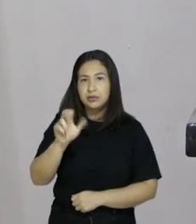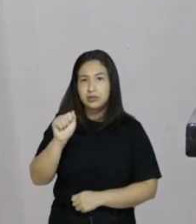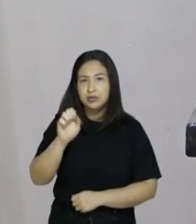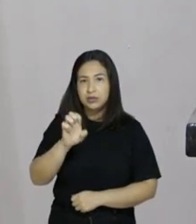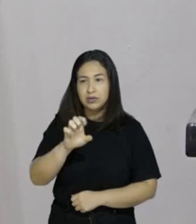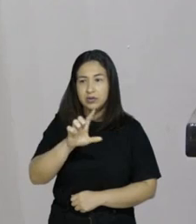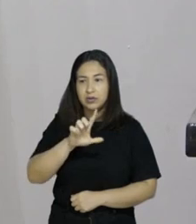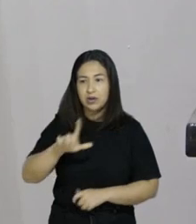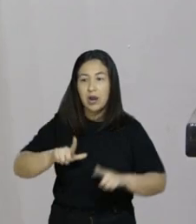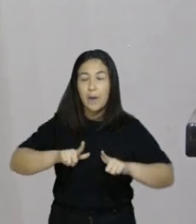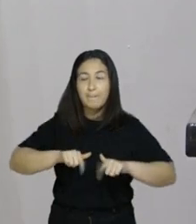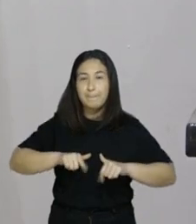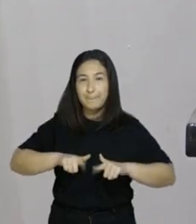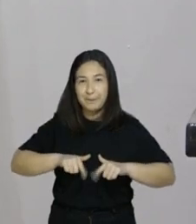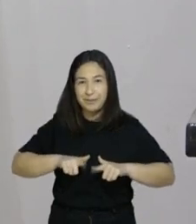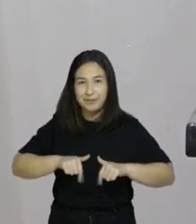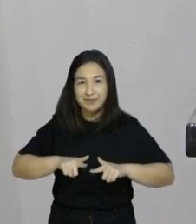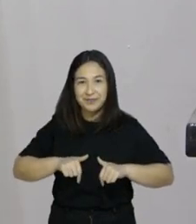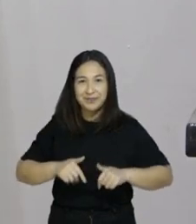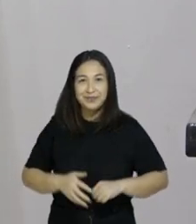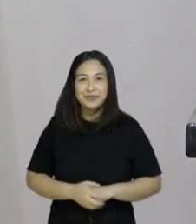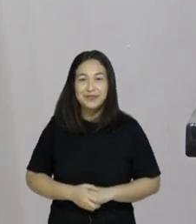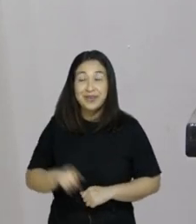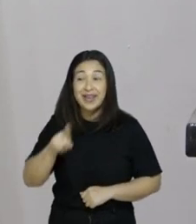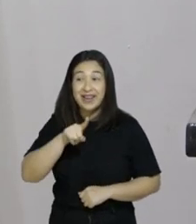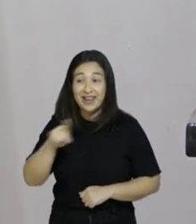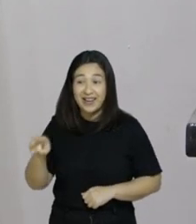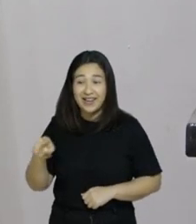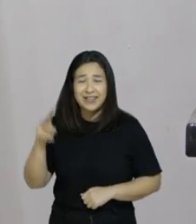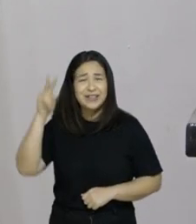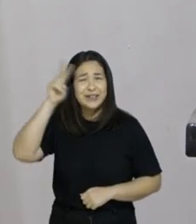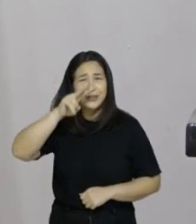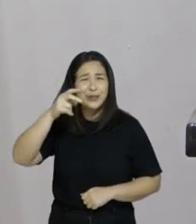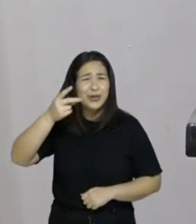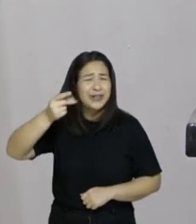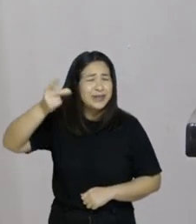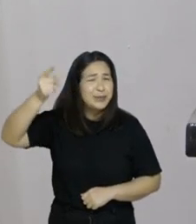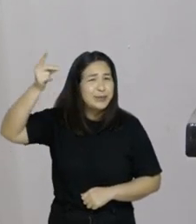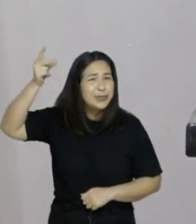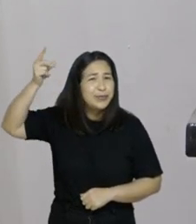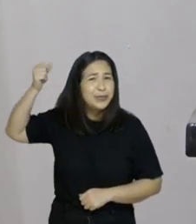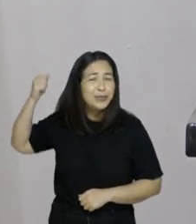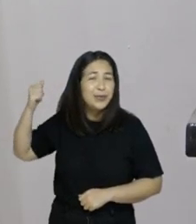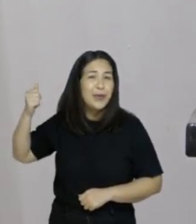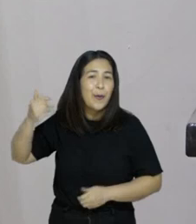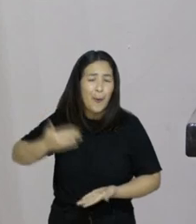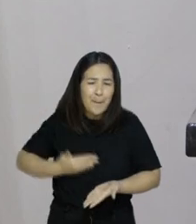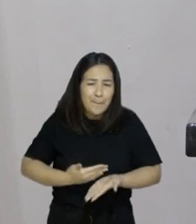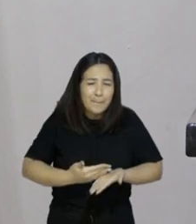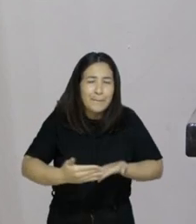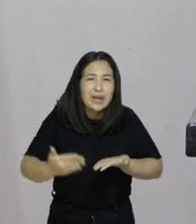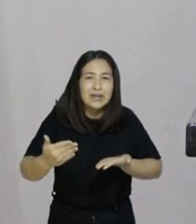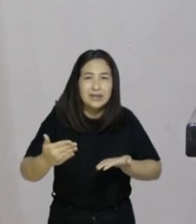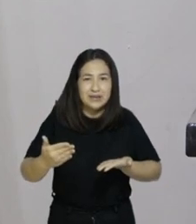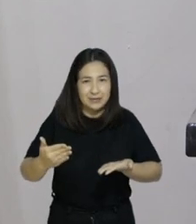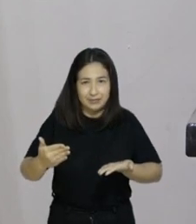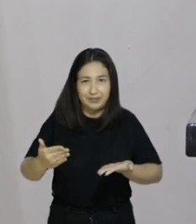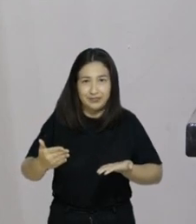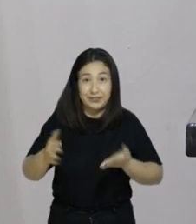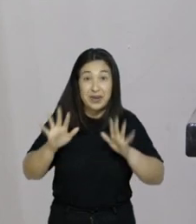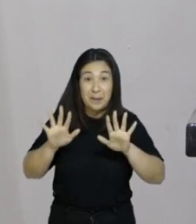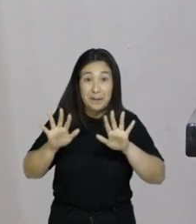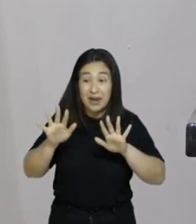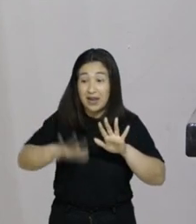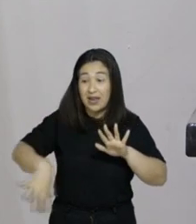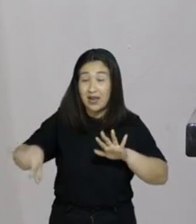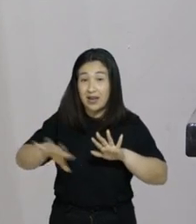histórico de povoamento milenar, remetendo aos primórdios da civilização humana, mas como nação com menos